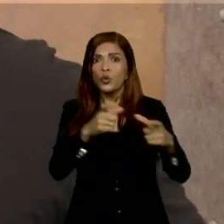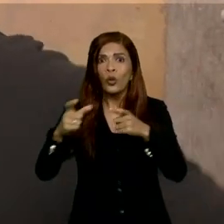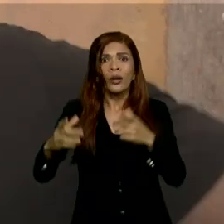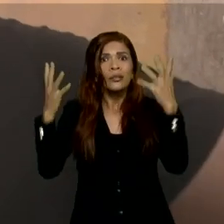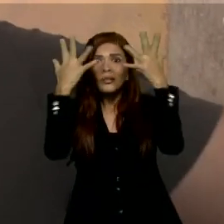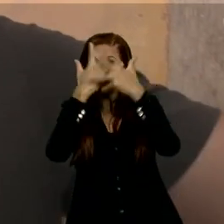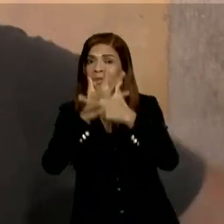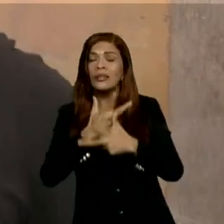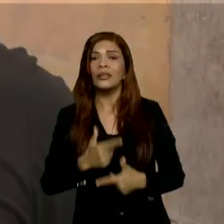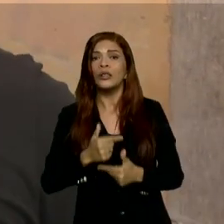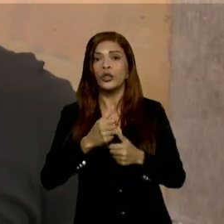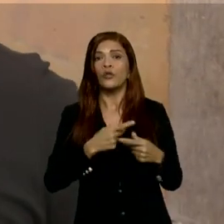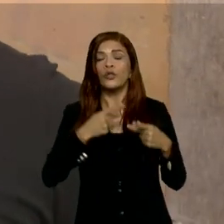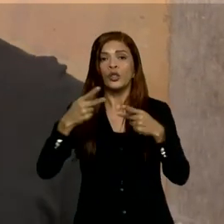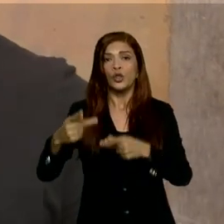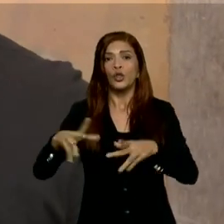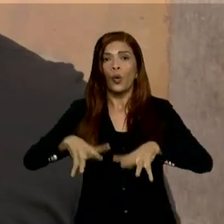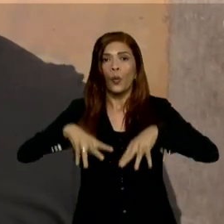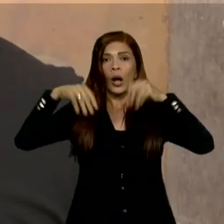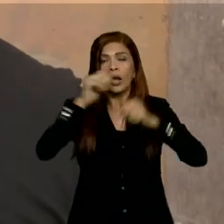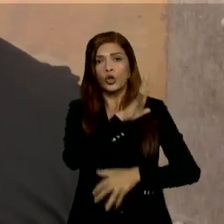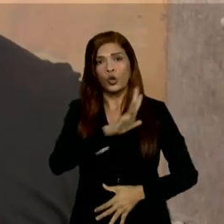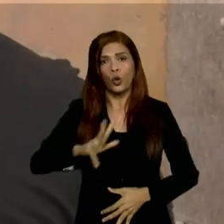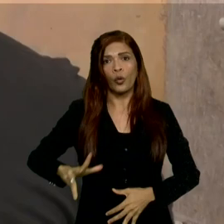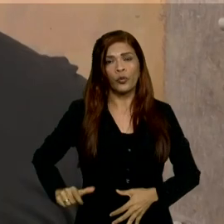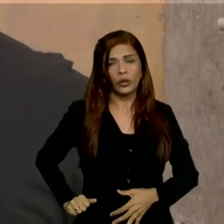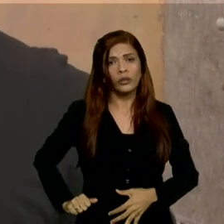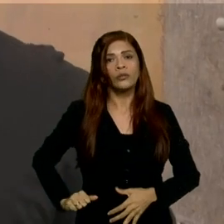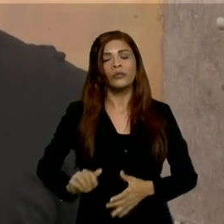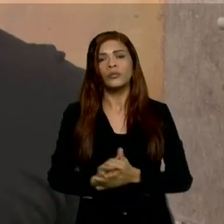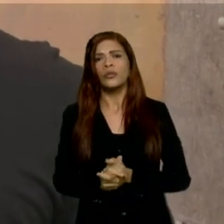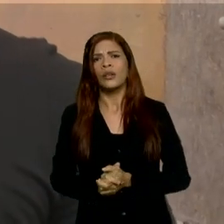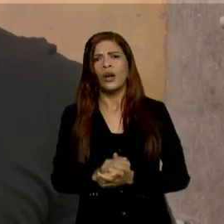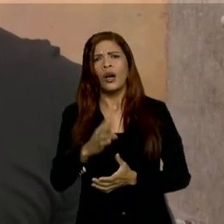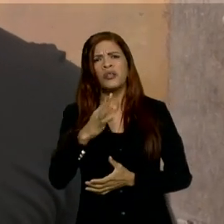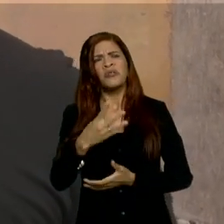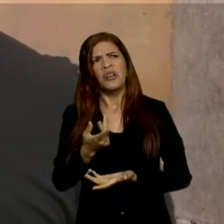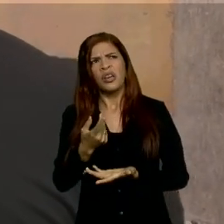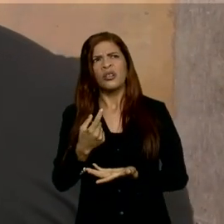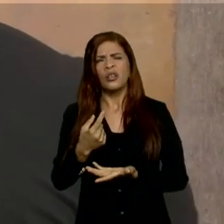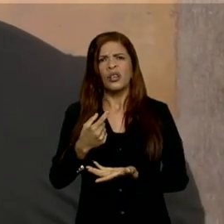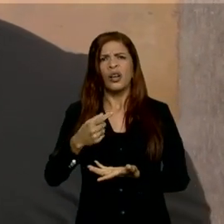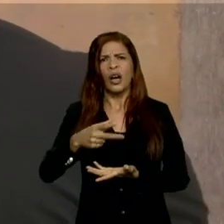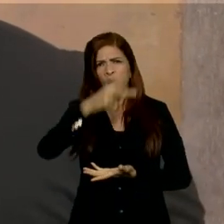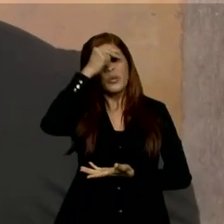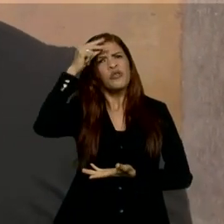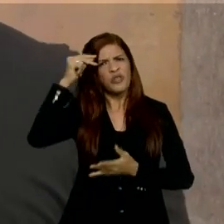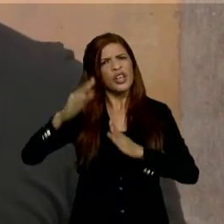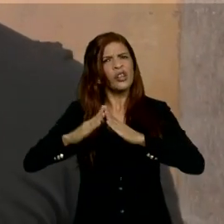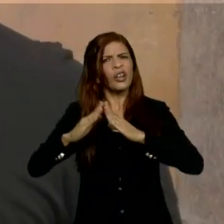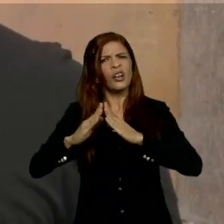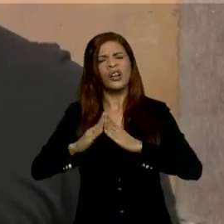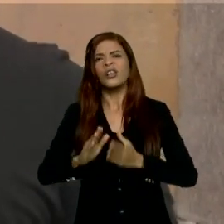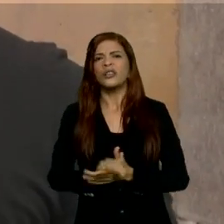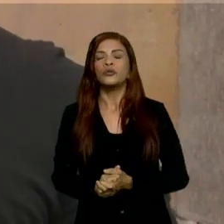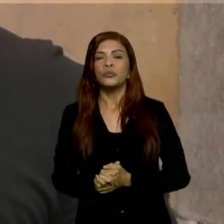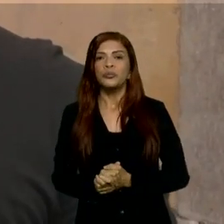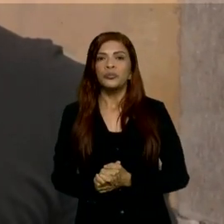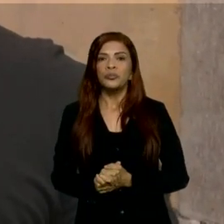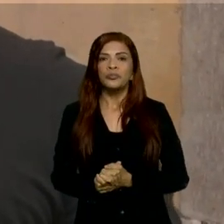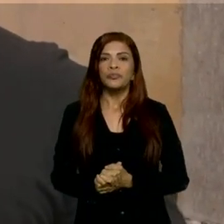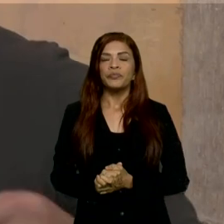lindos a gente visitou o Palácio do Governador o a se eu não me engano a casa da da do prefeito e a gente